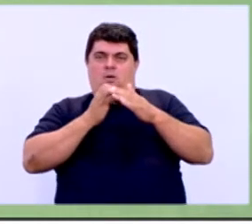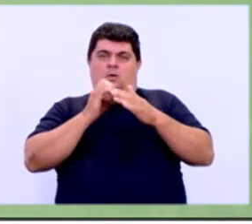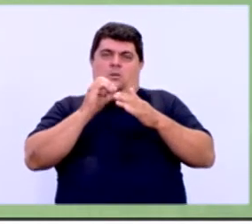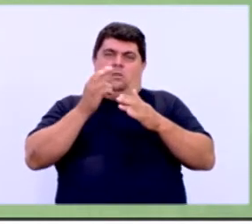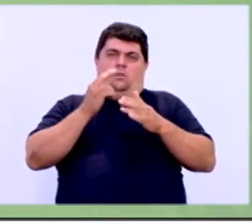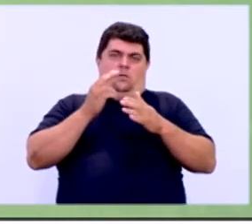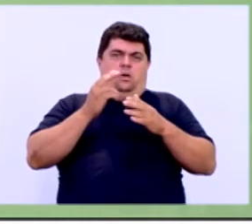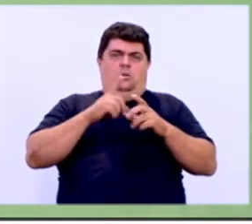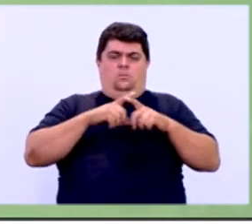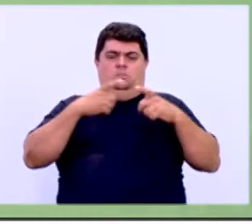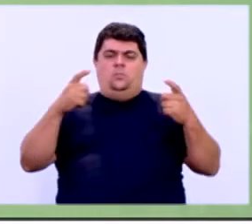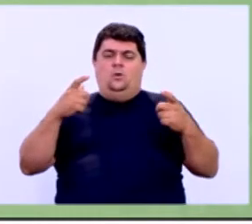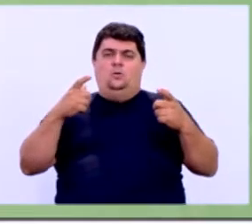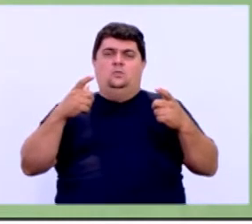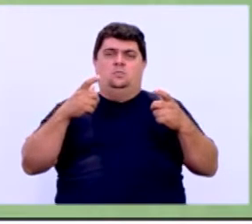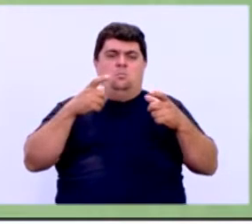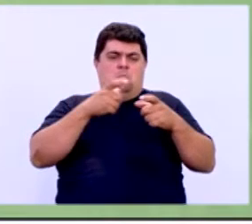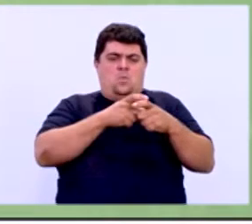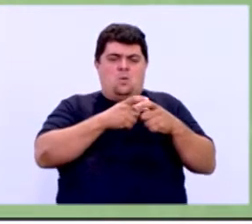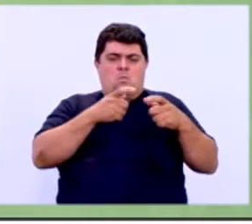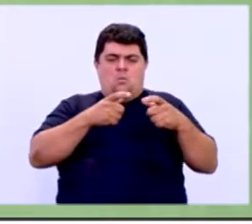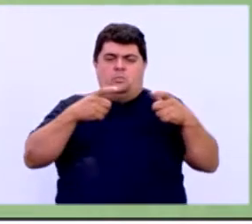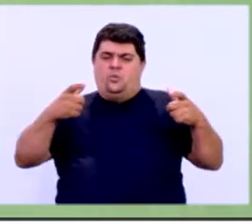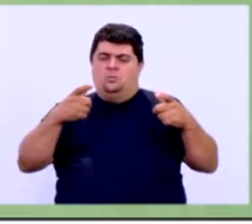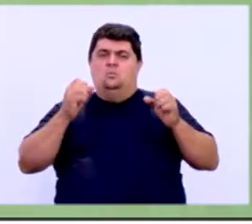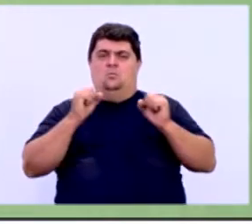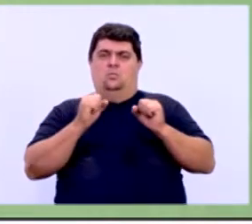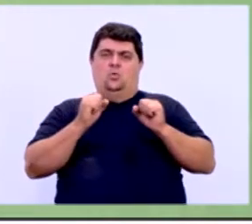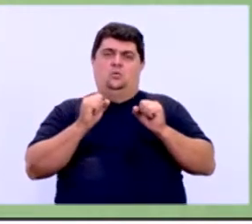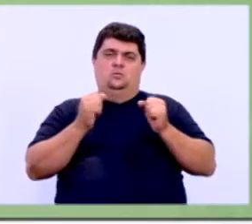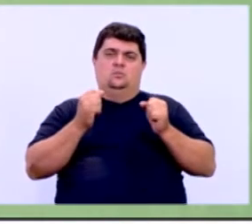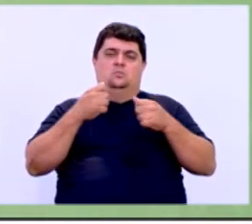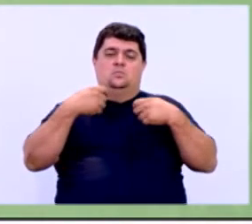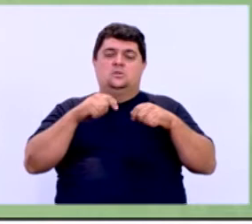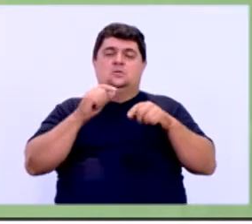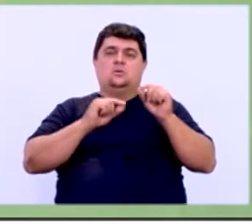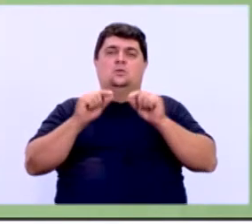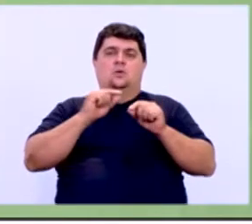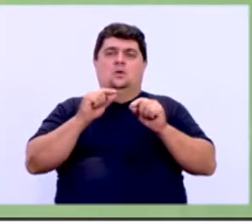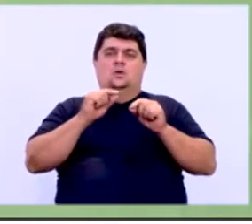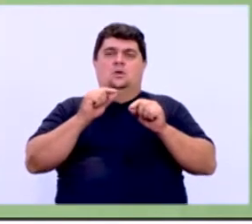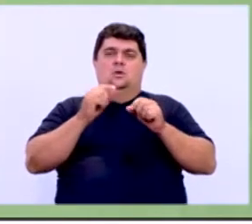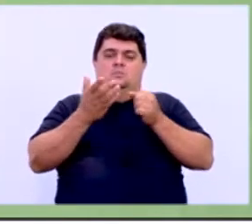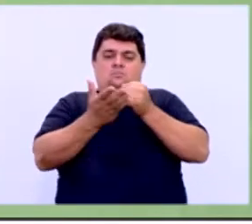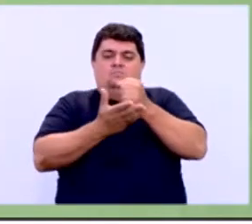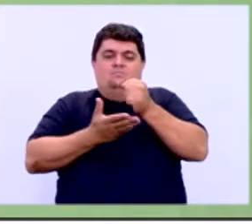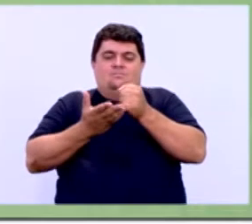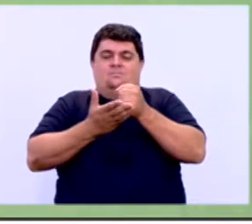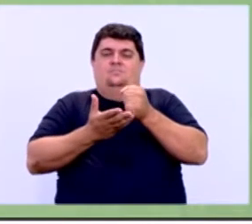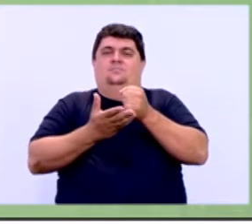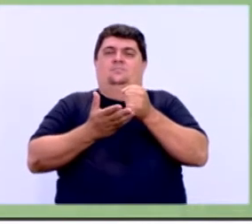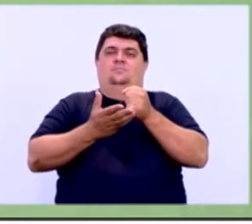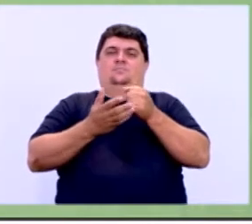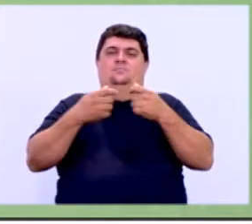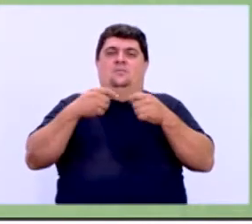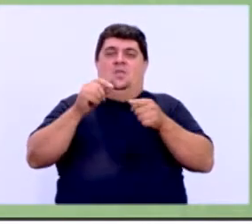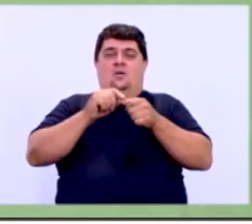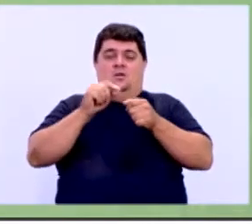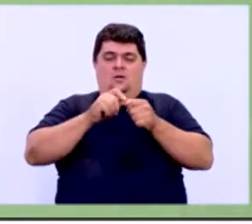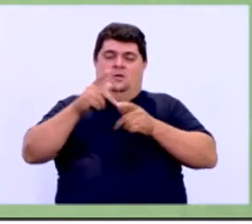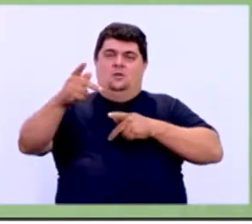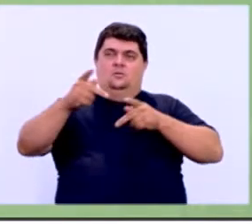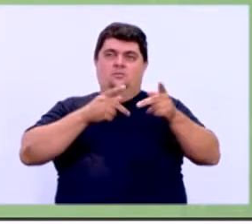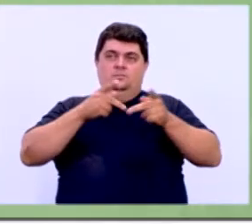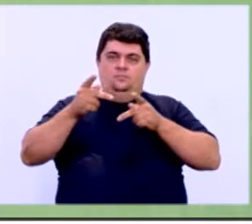negócio de grande, médio ou pequeno porte, né? Ela precisa fundamentalmente ter um planejamento